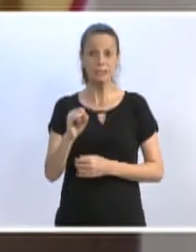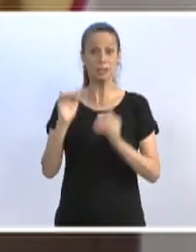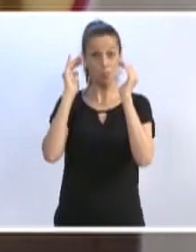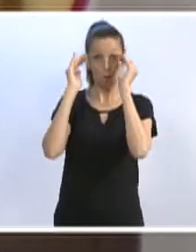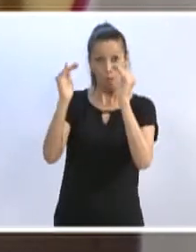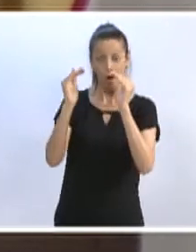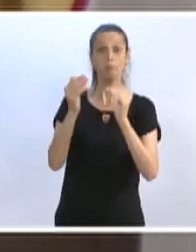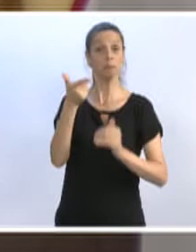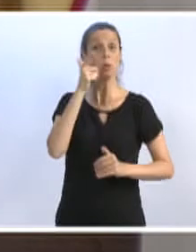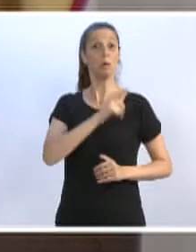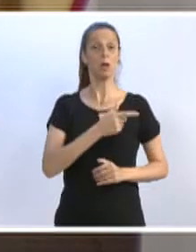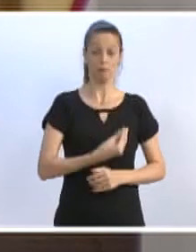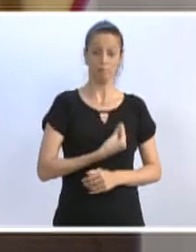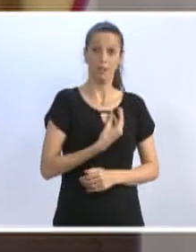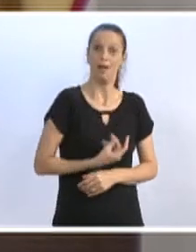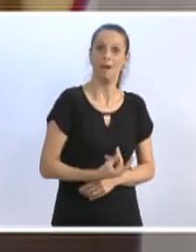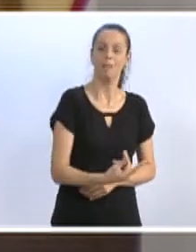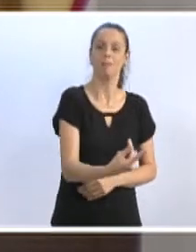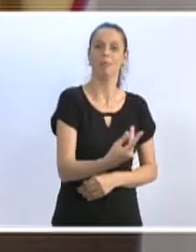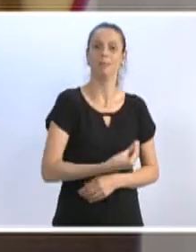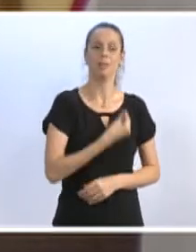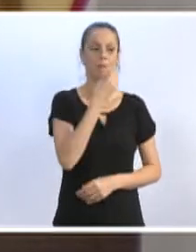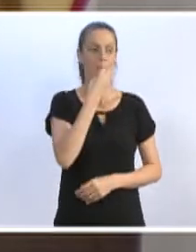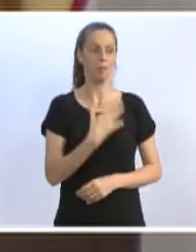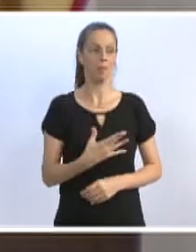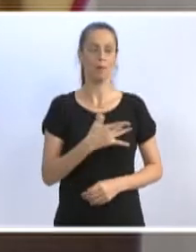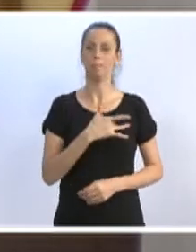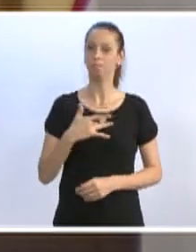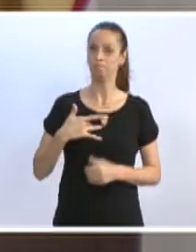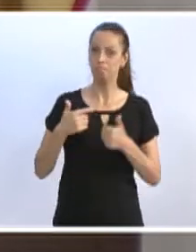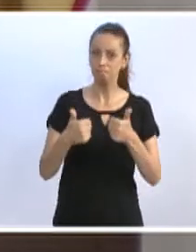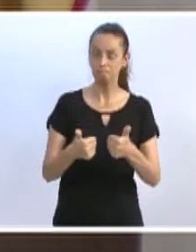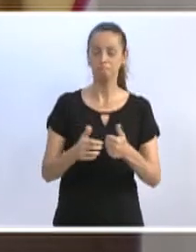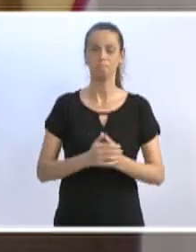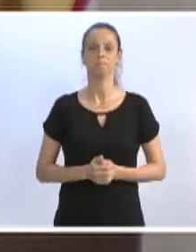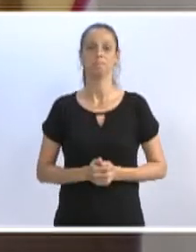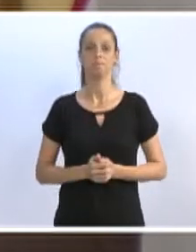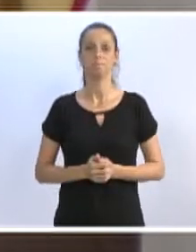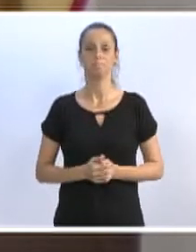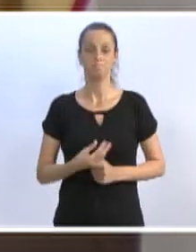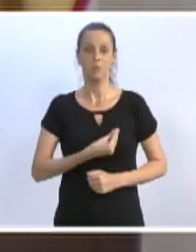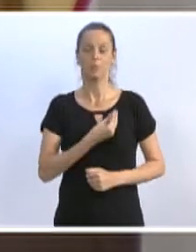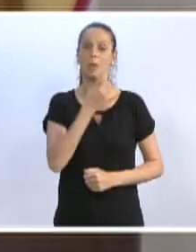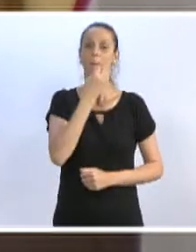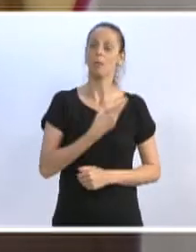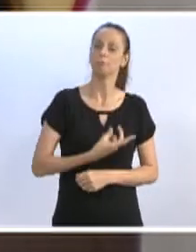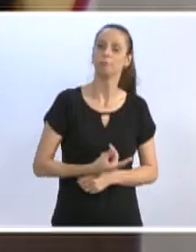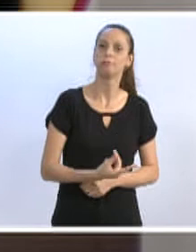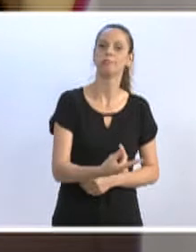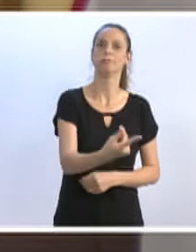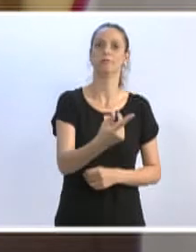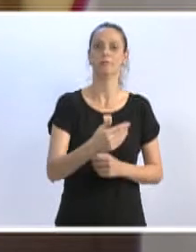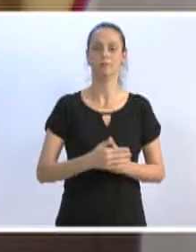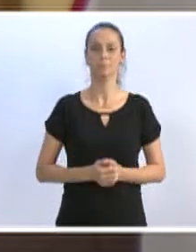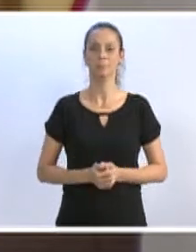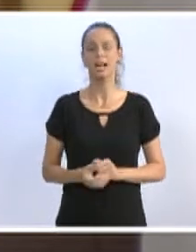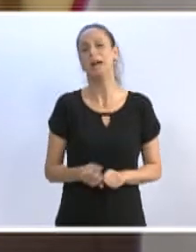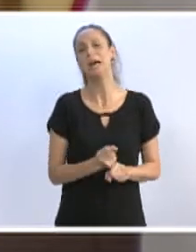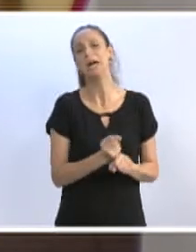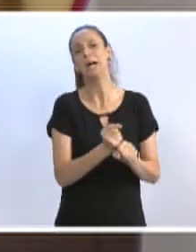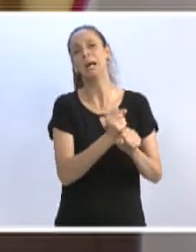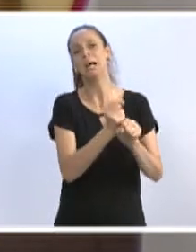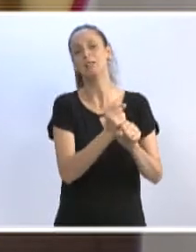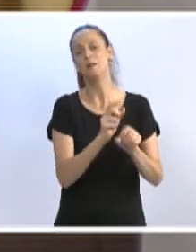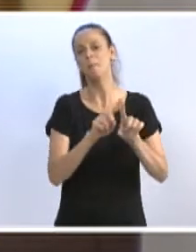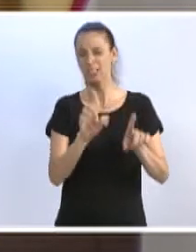O que quer dizer vida longa? Aquilo que Deus está dizendo, vida longa. Alongados os dias. Será que é